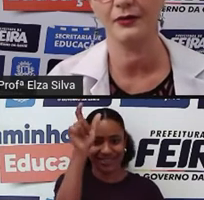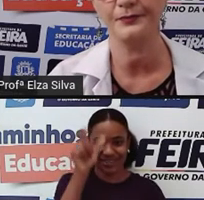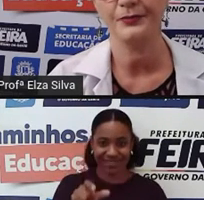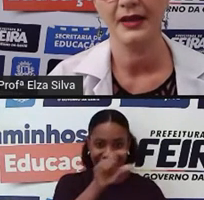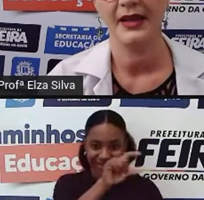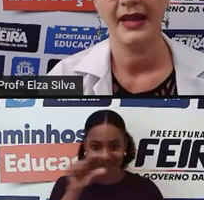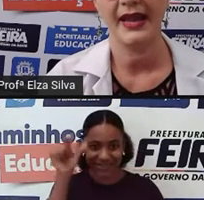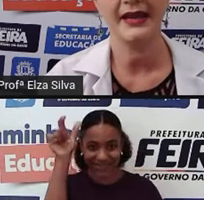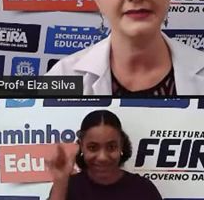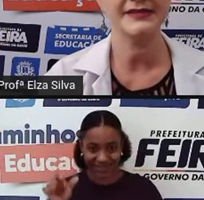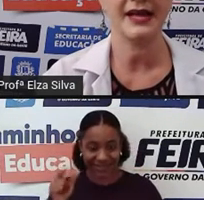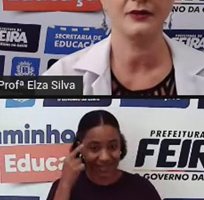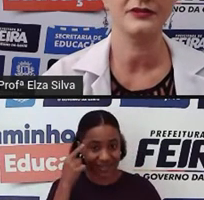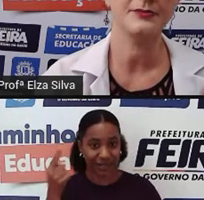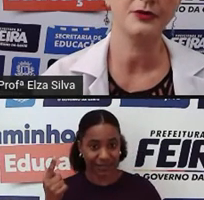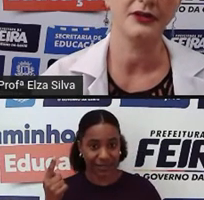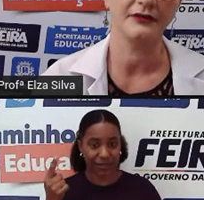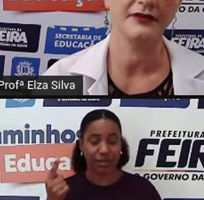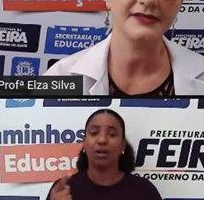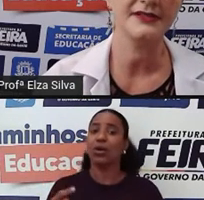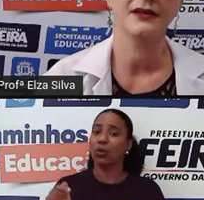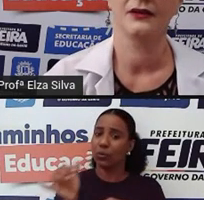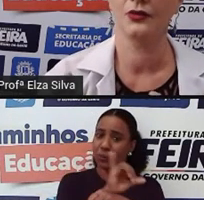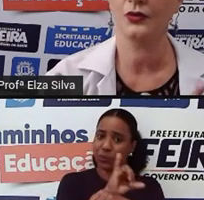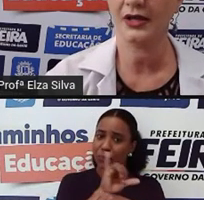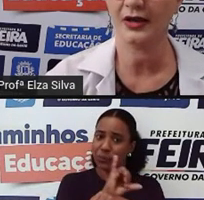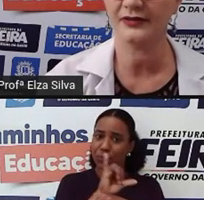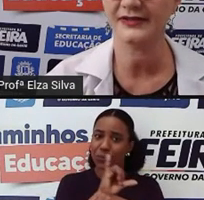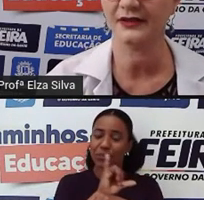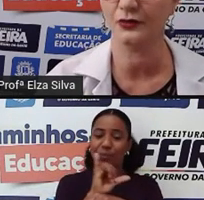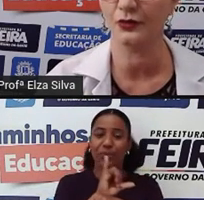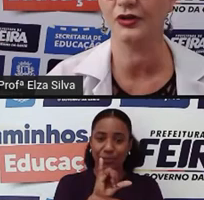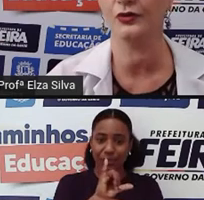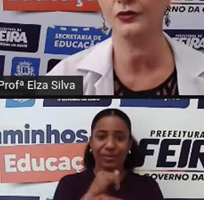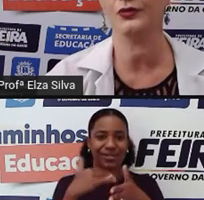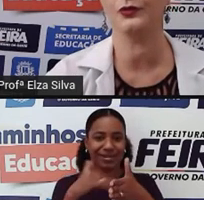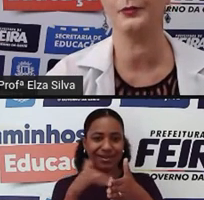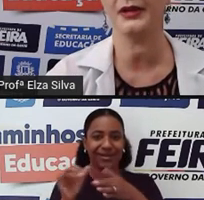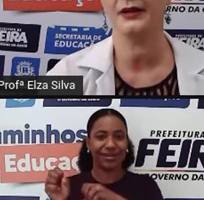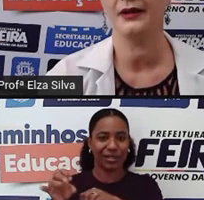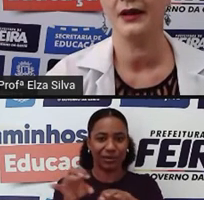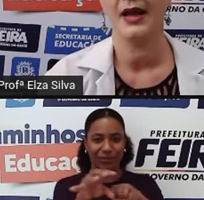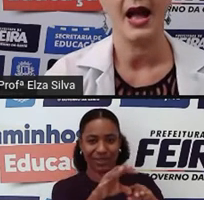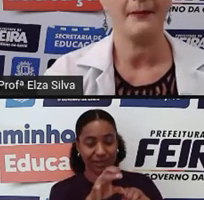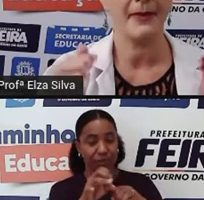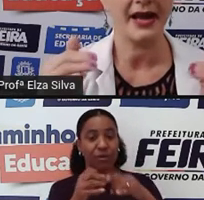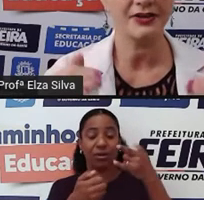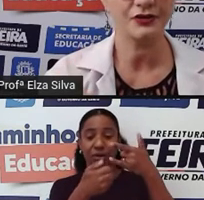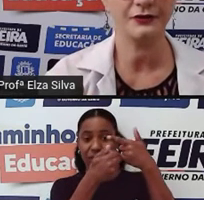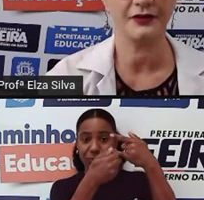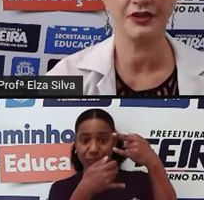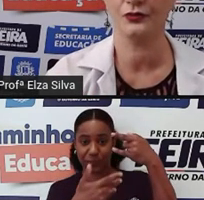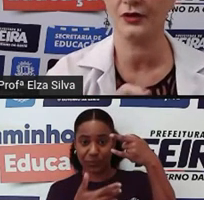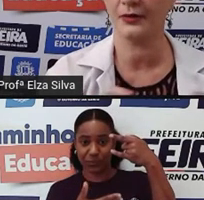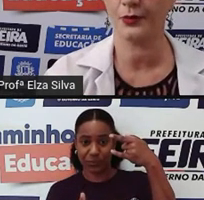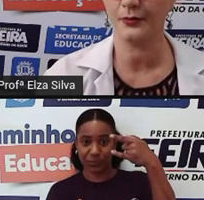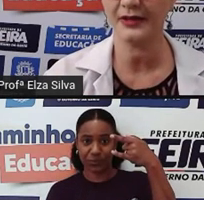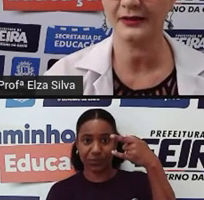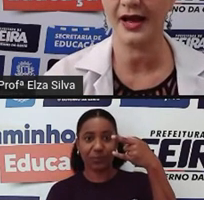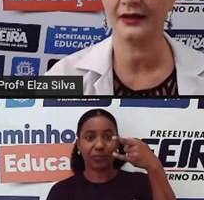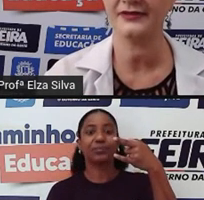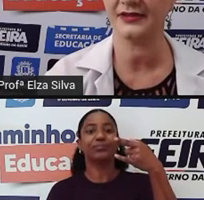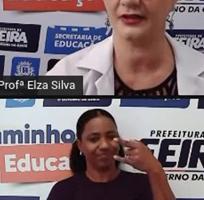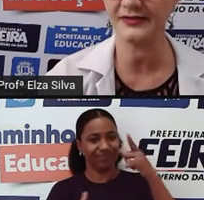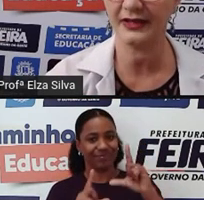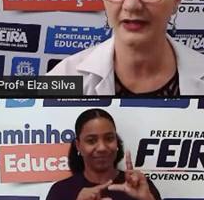esse painel eu eles estarão disponíveis no canal da Seduc no YouTube abaixo do vídeo no